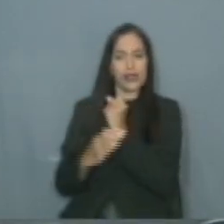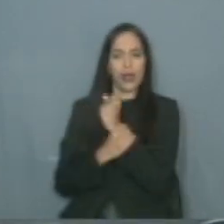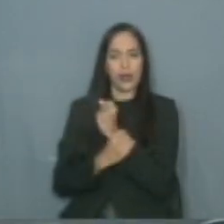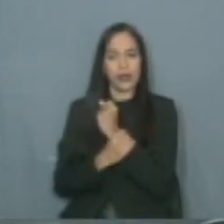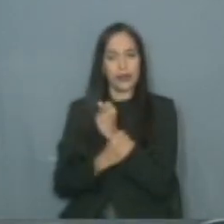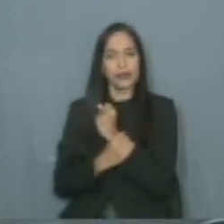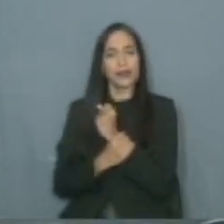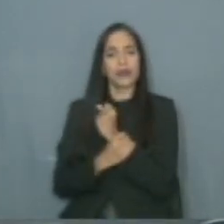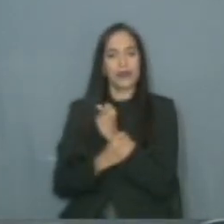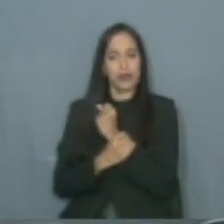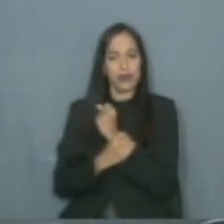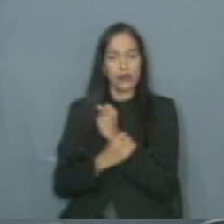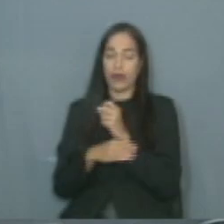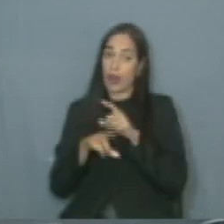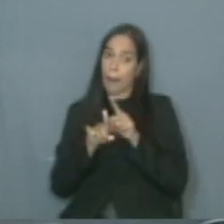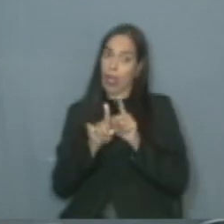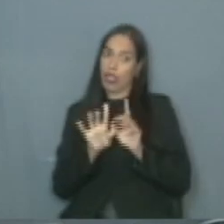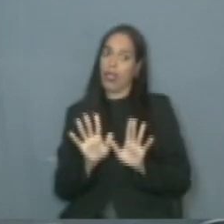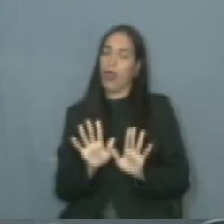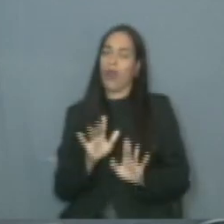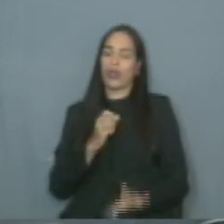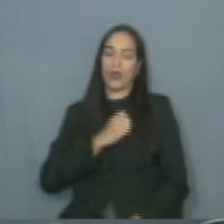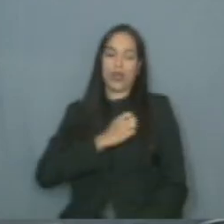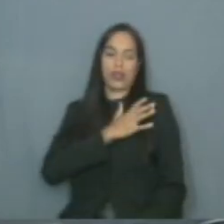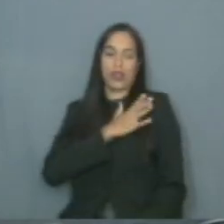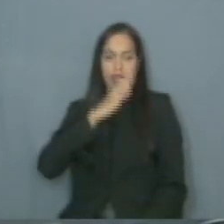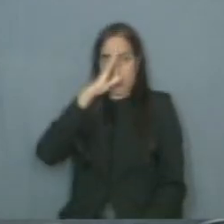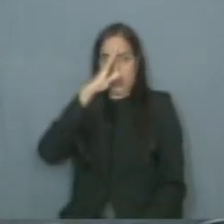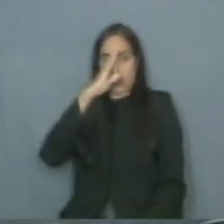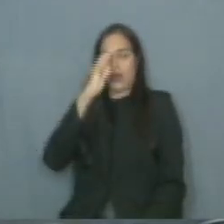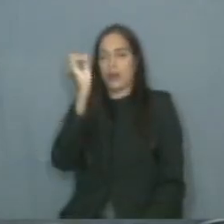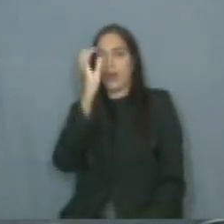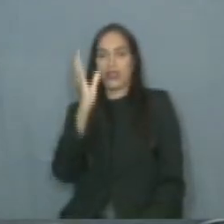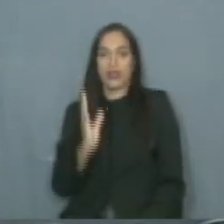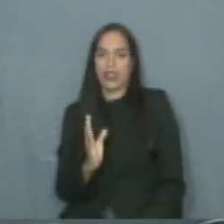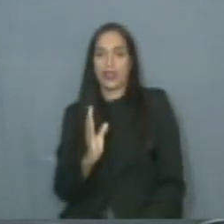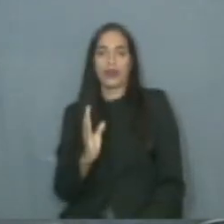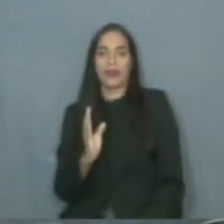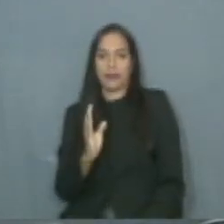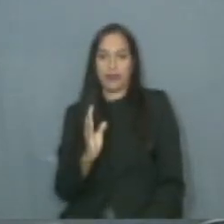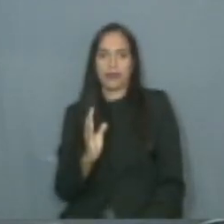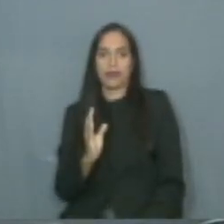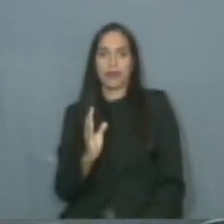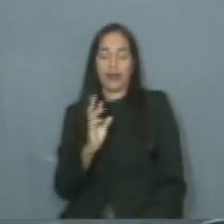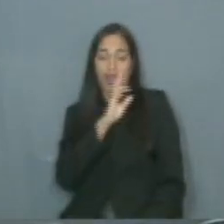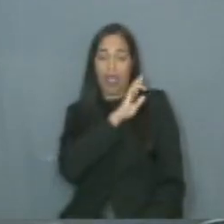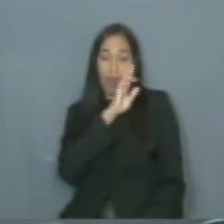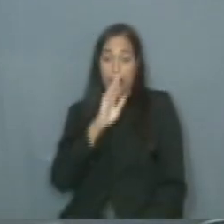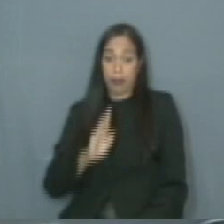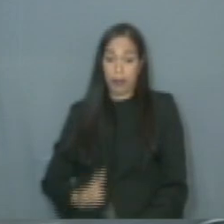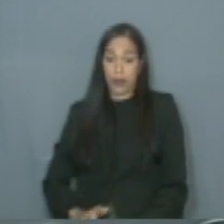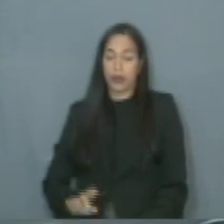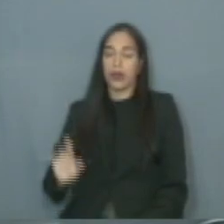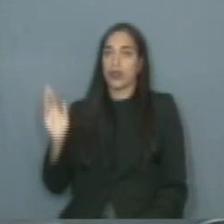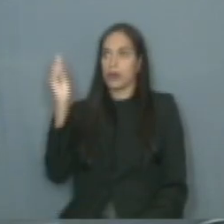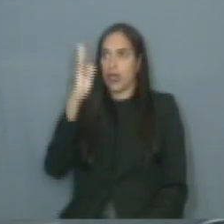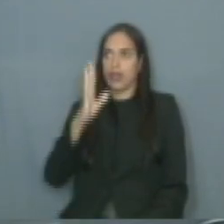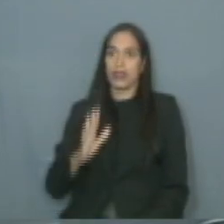antes. Mas não eram o Exército Brasileiro. Não eram as Forças Armadas da República Federativa do Brasil.